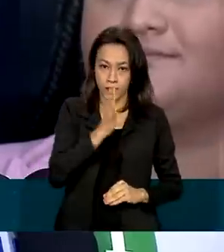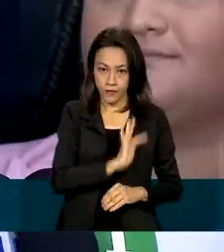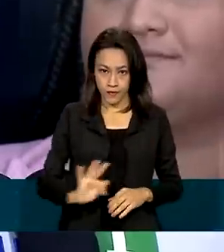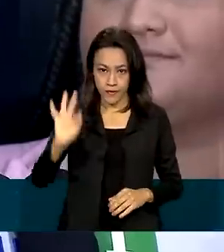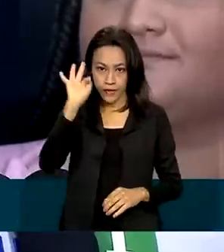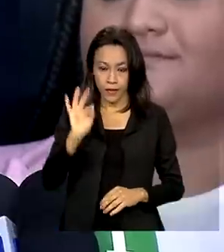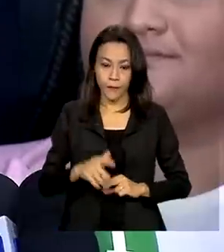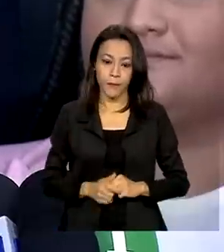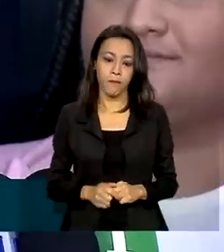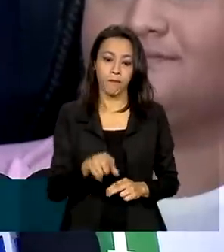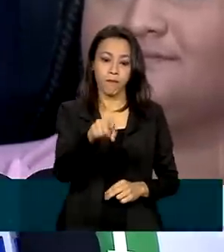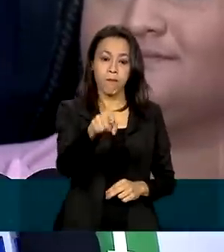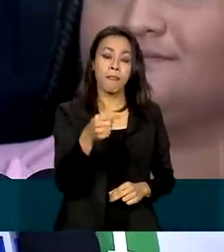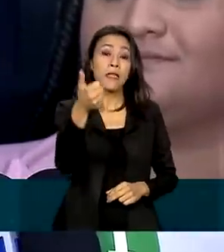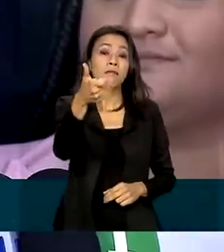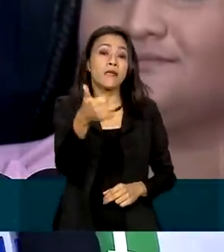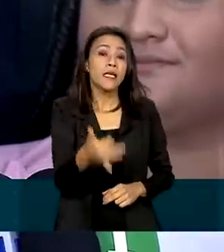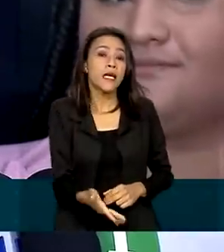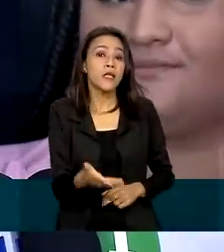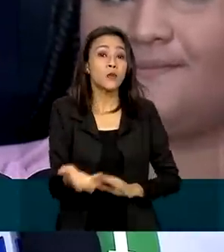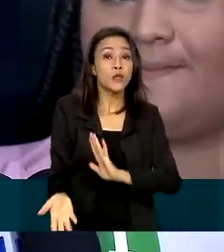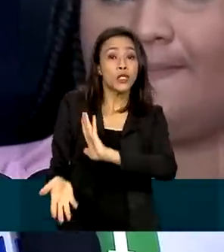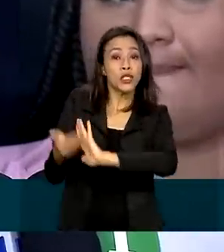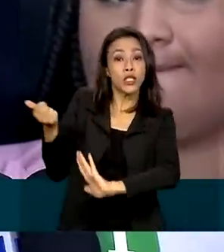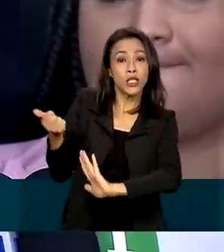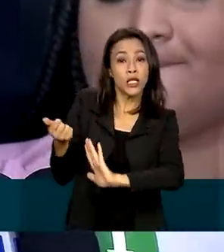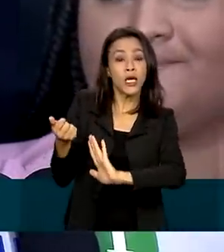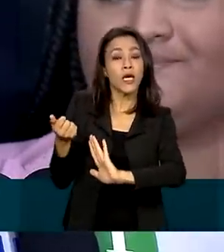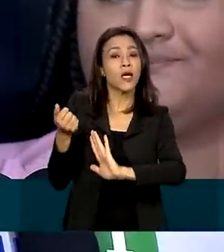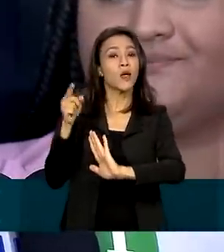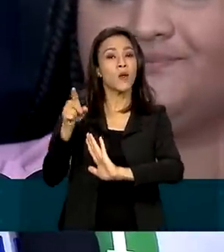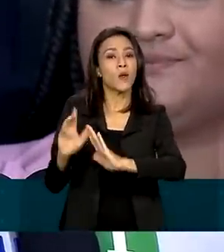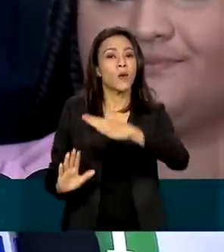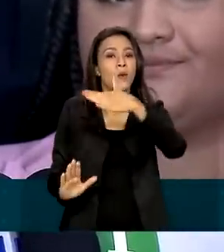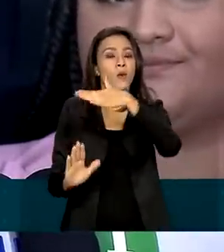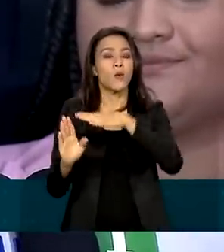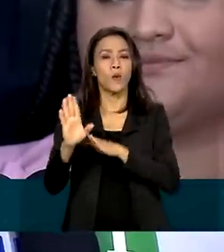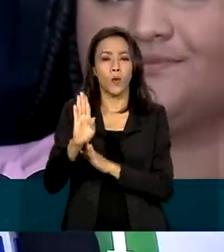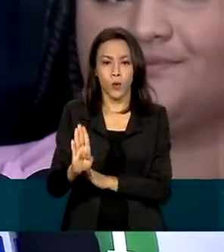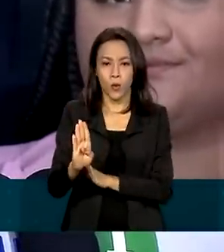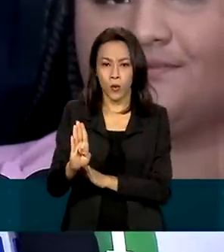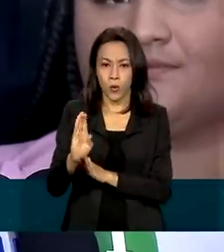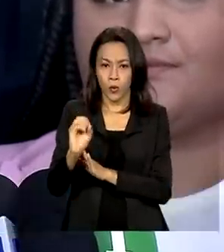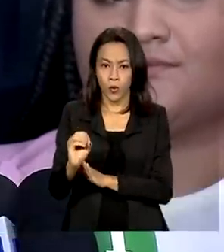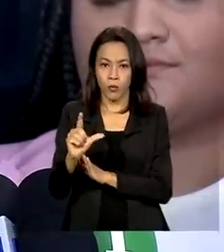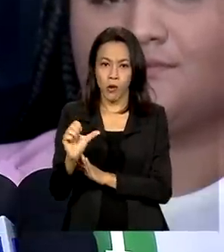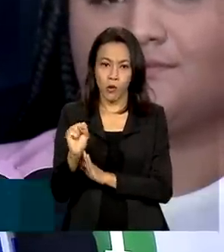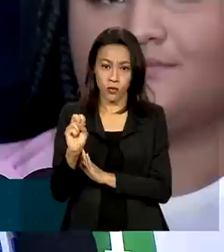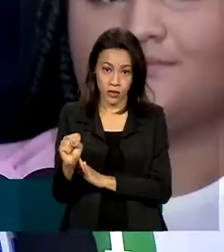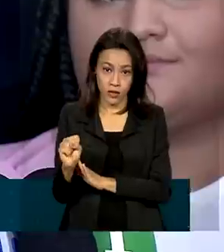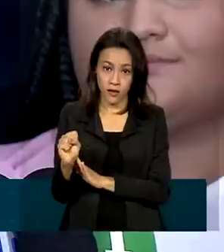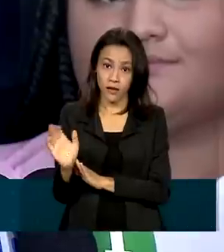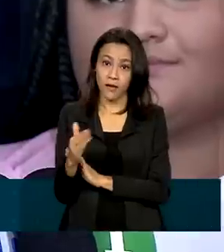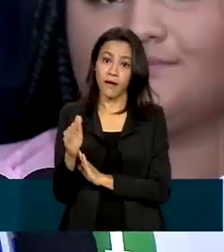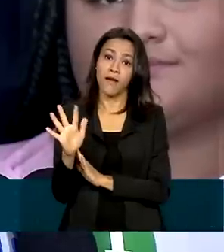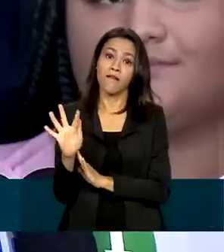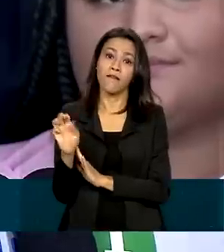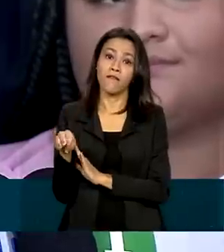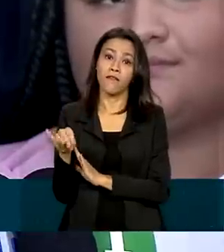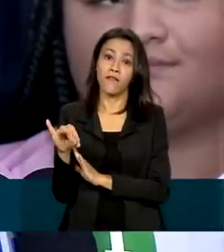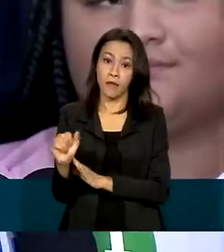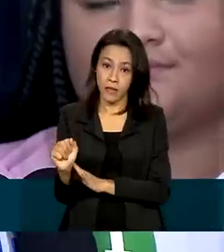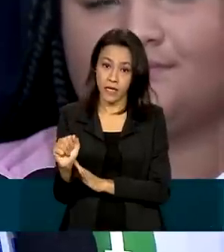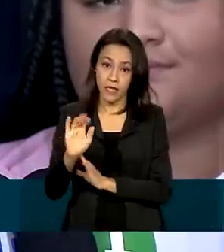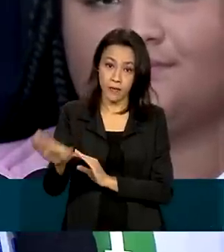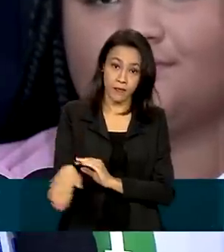retira do teto o Bolsa Família. O Bolsa Família, os R$ 600 e os